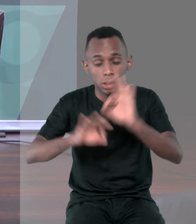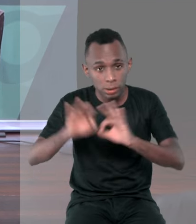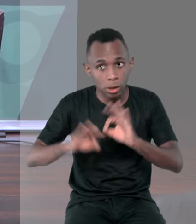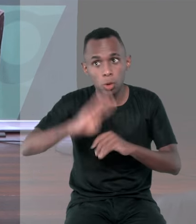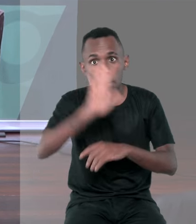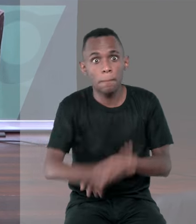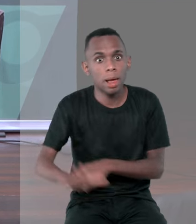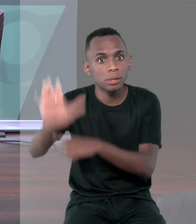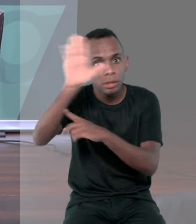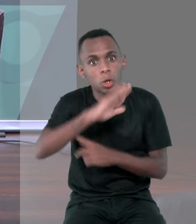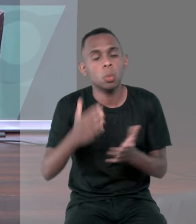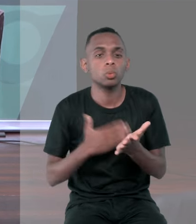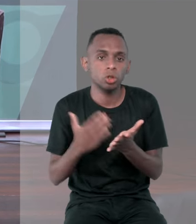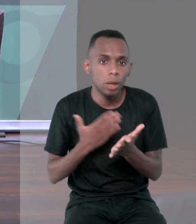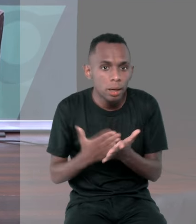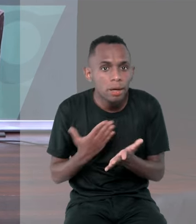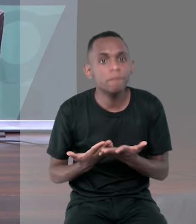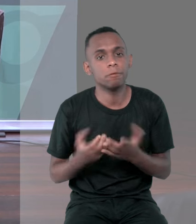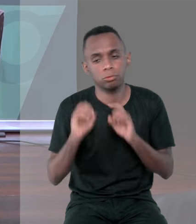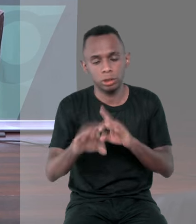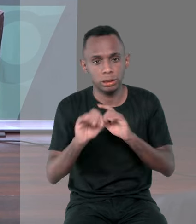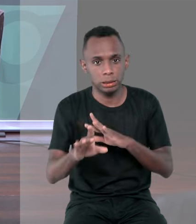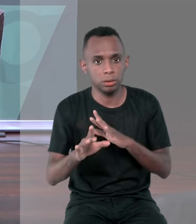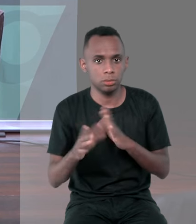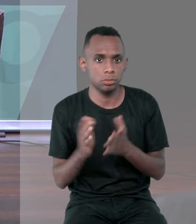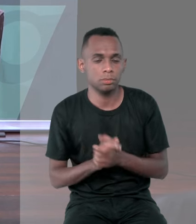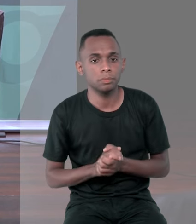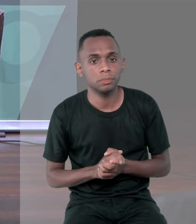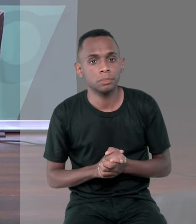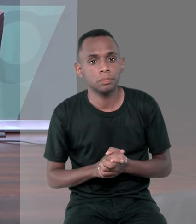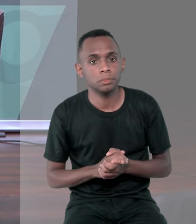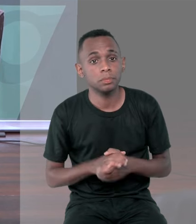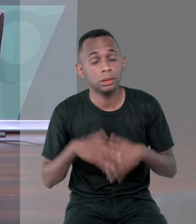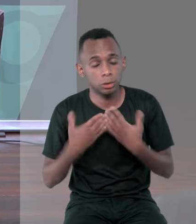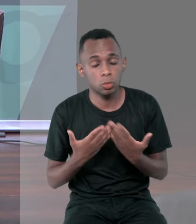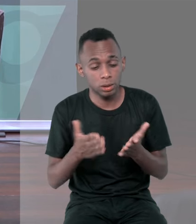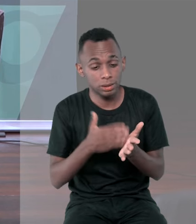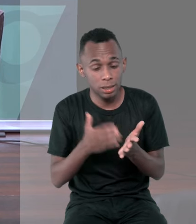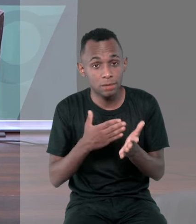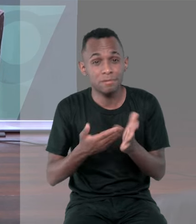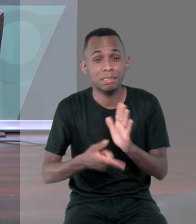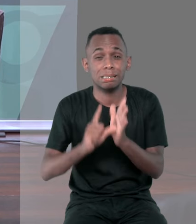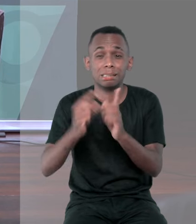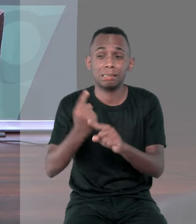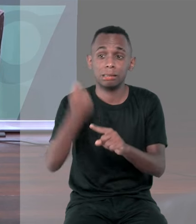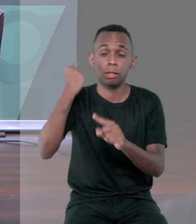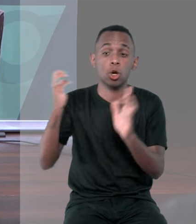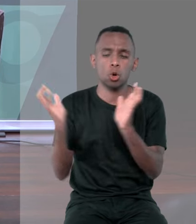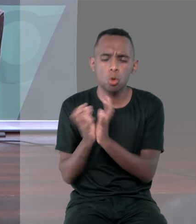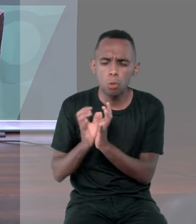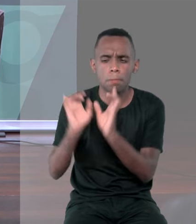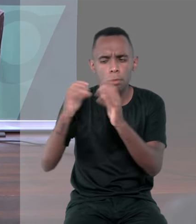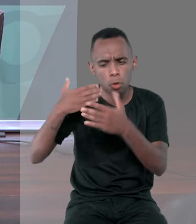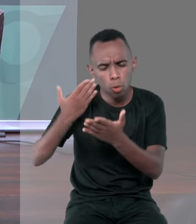há anos funciona no Brasil, independentemente do governo. Esse livro é escolhido por